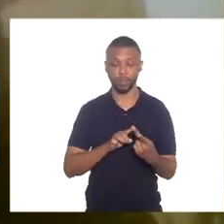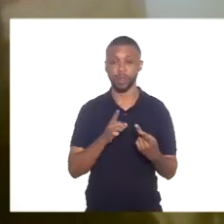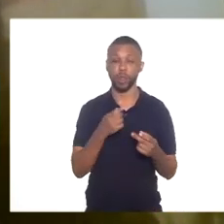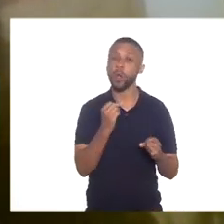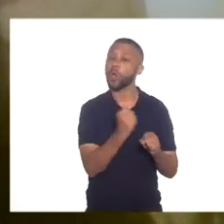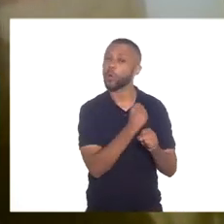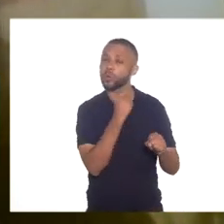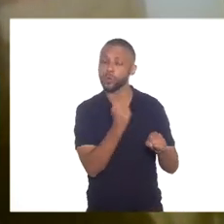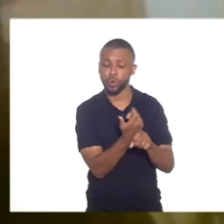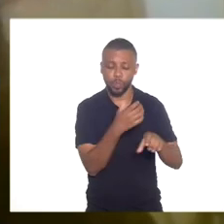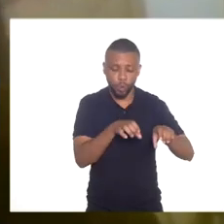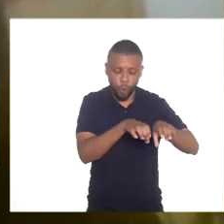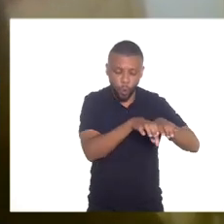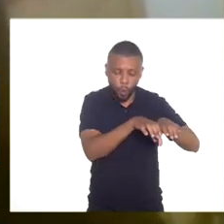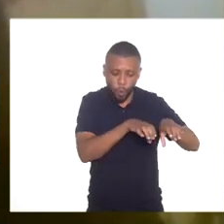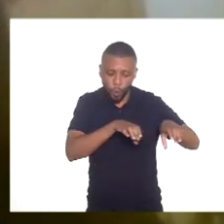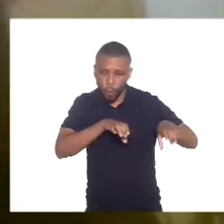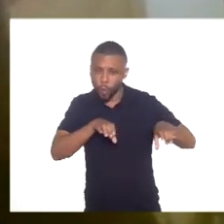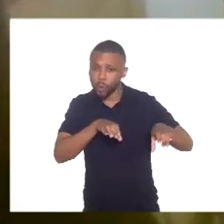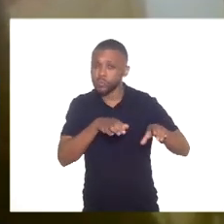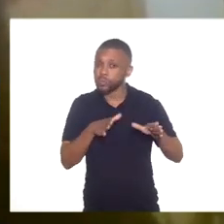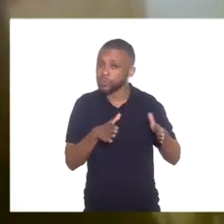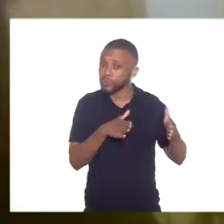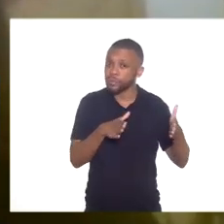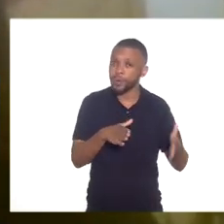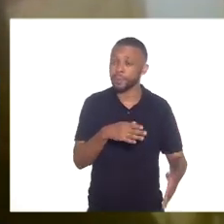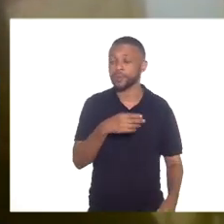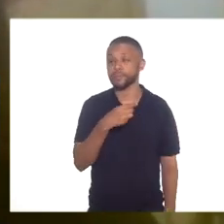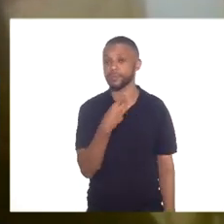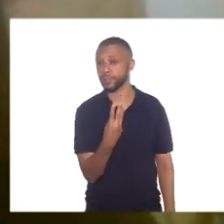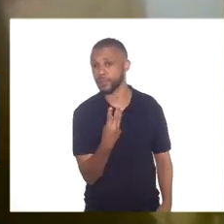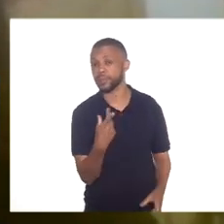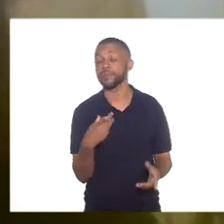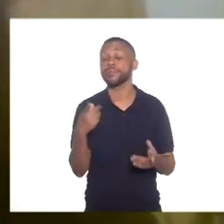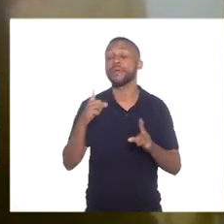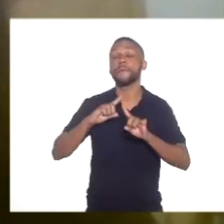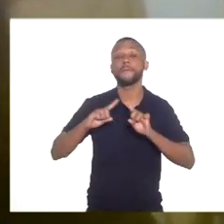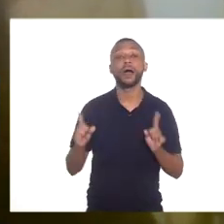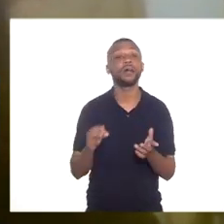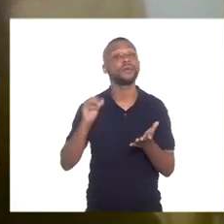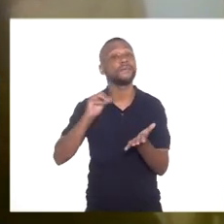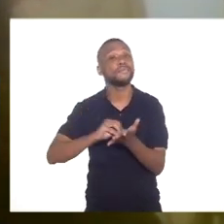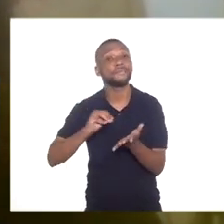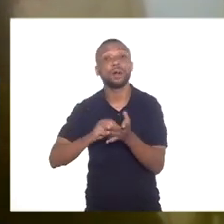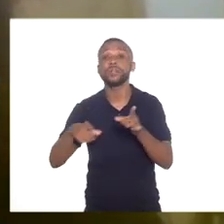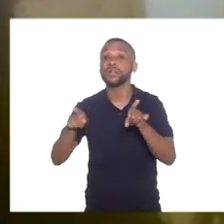aí são relevantes, mas falta também que a ANP